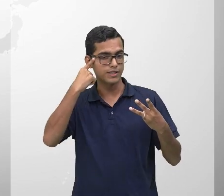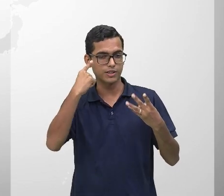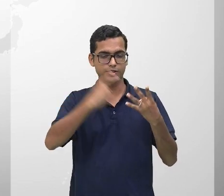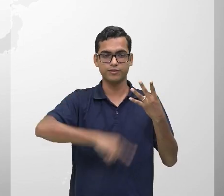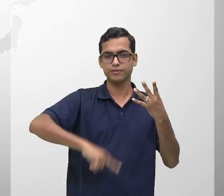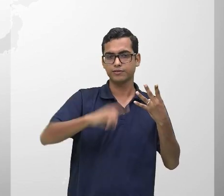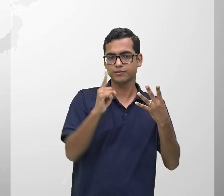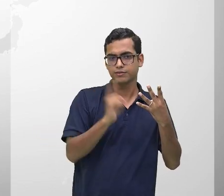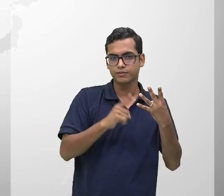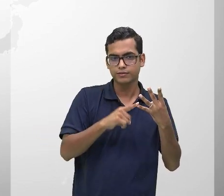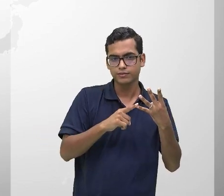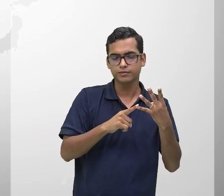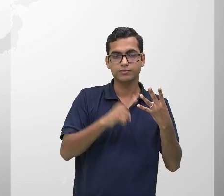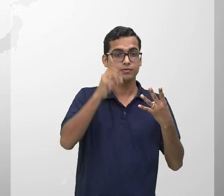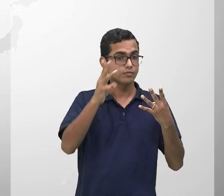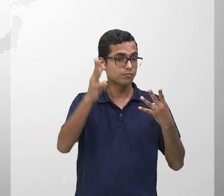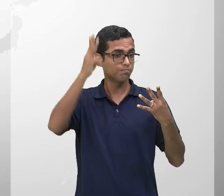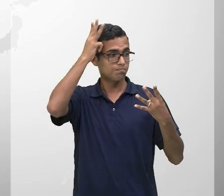Tadiquistão, tá?